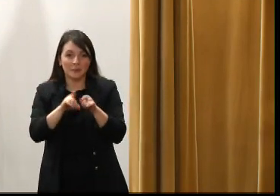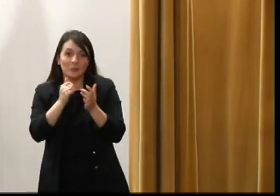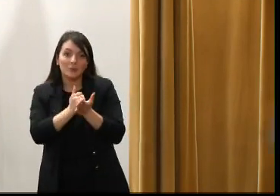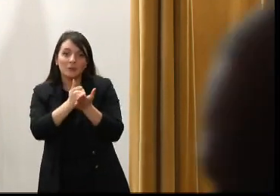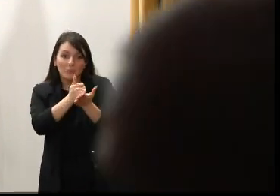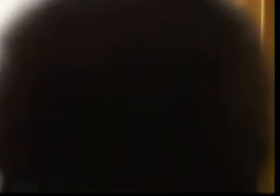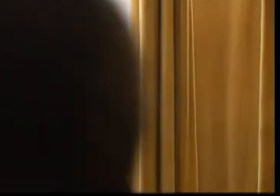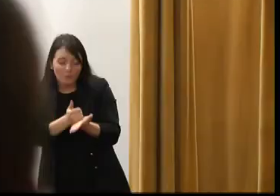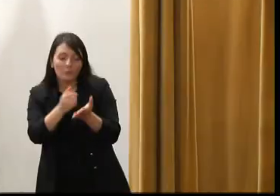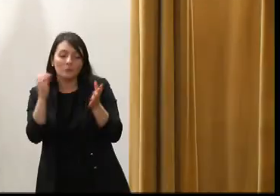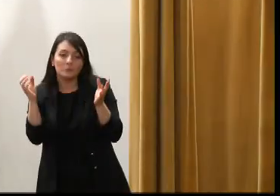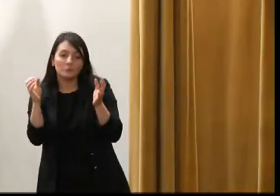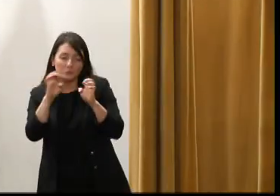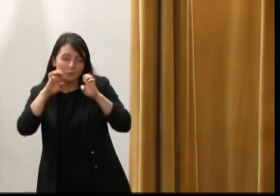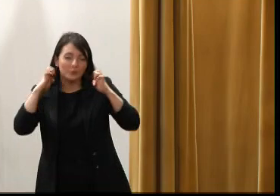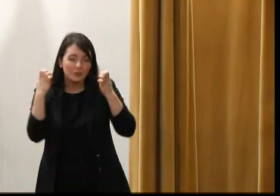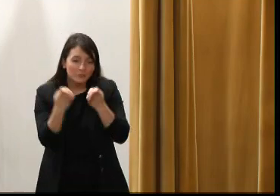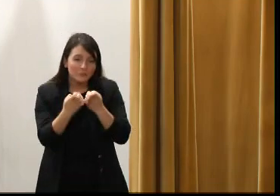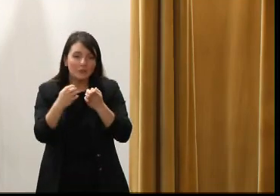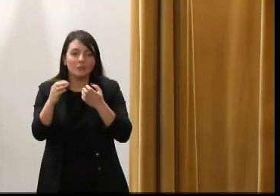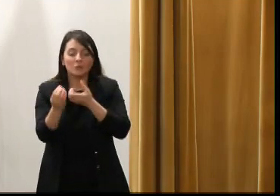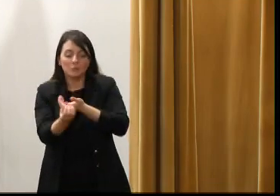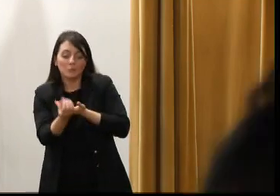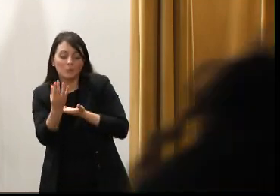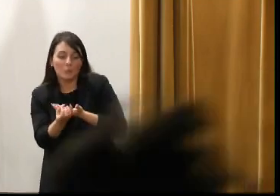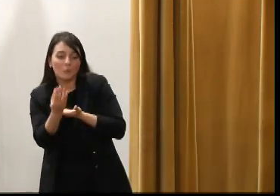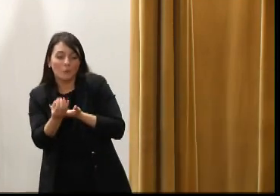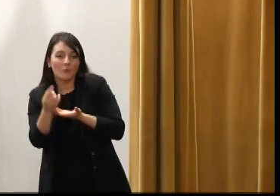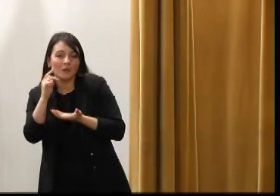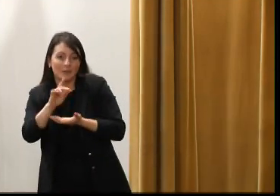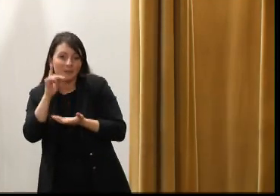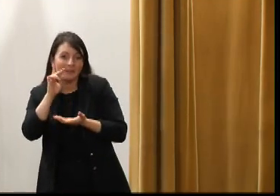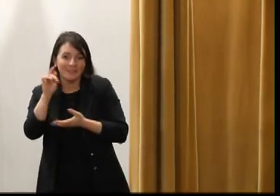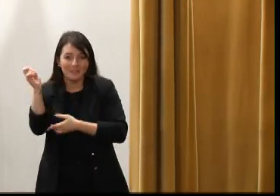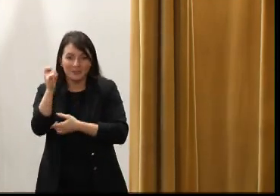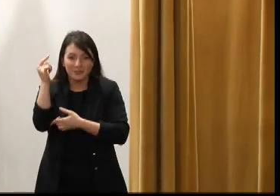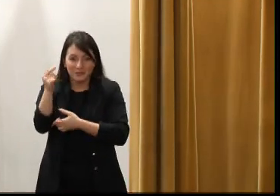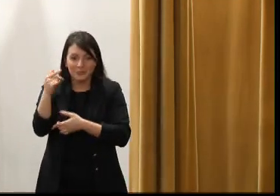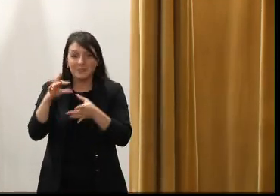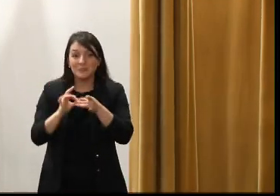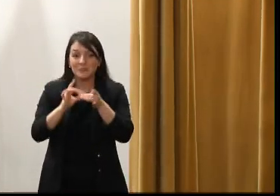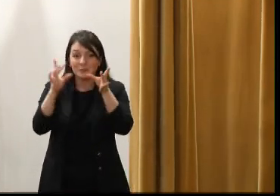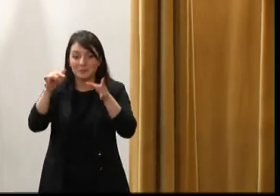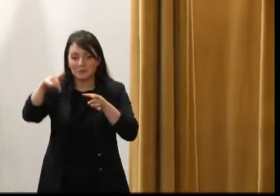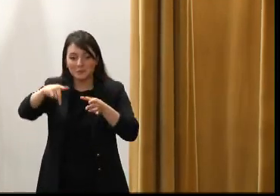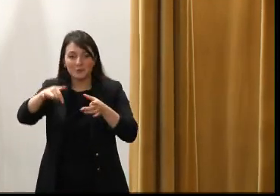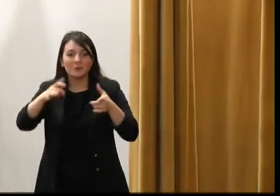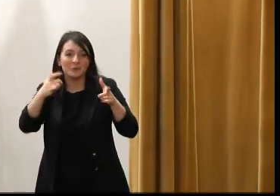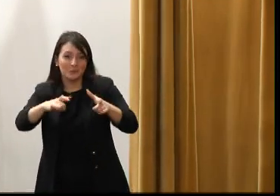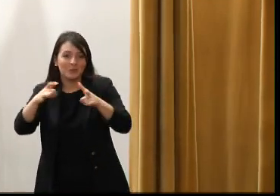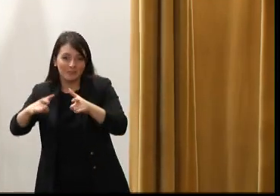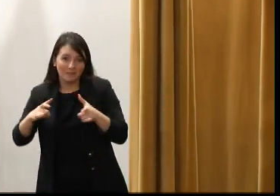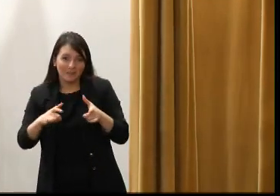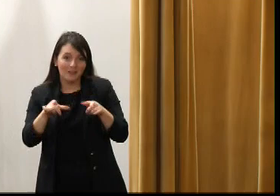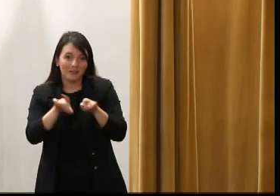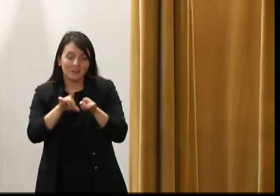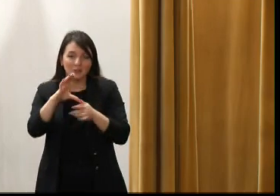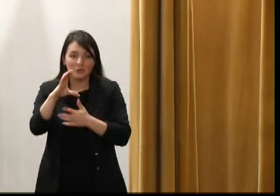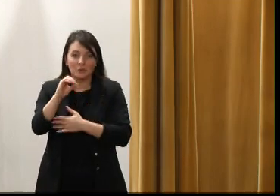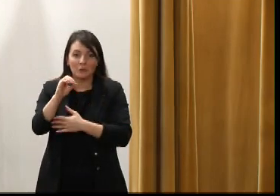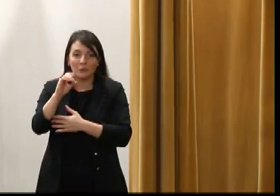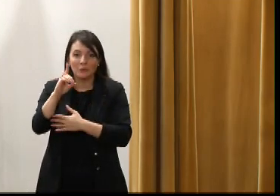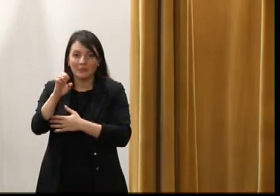apoiadores do evento, a PUC-RS, que nos disponibilizou os espaços, a Codex, que proporcionou um brinde